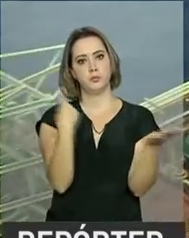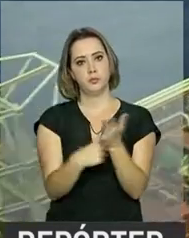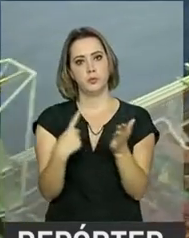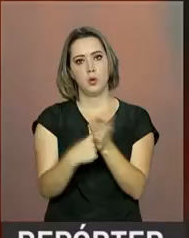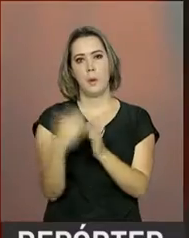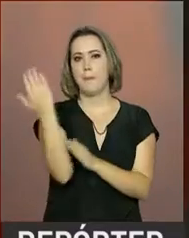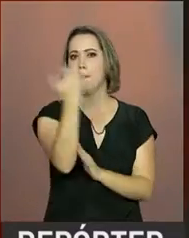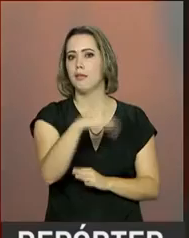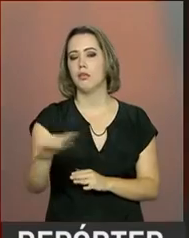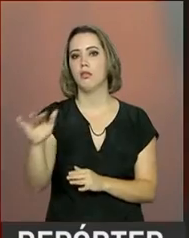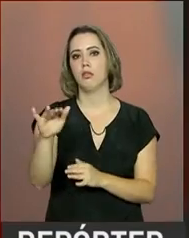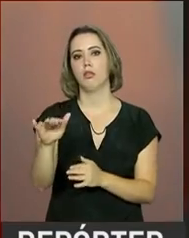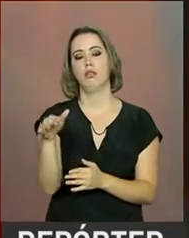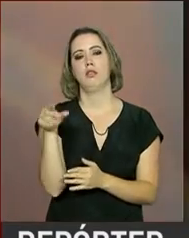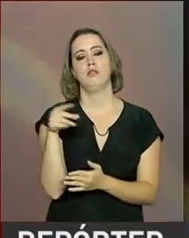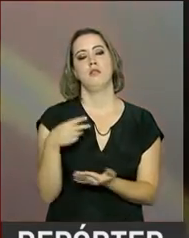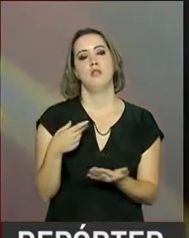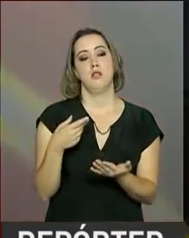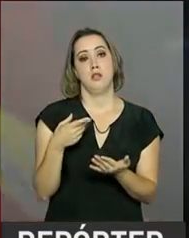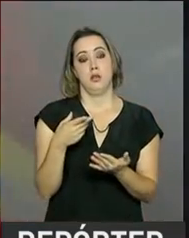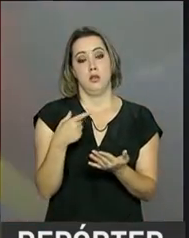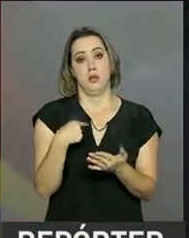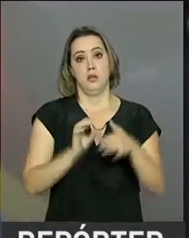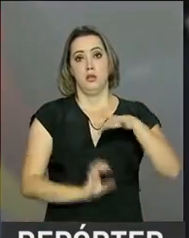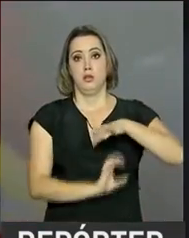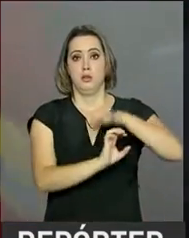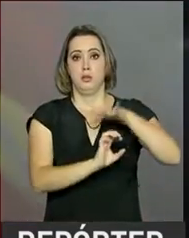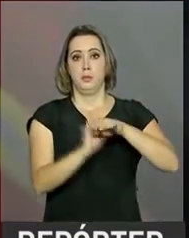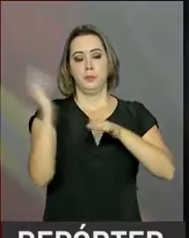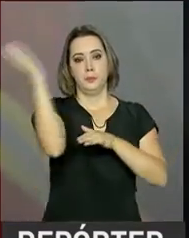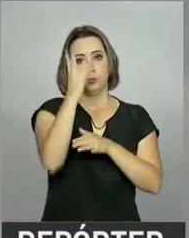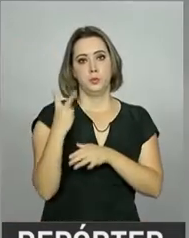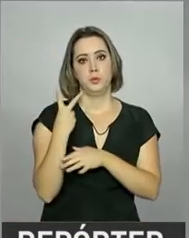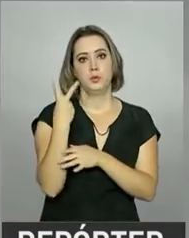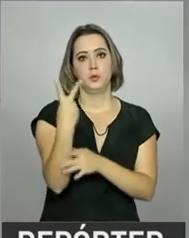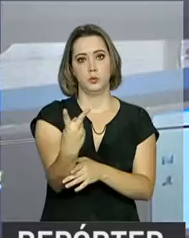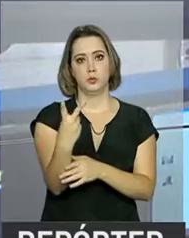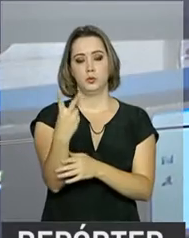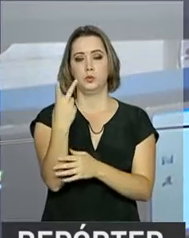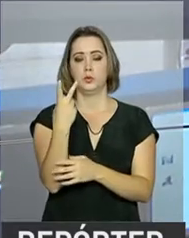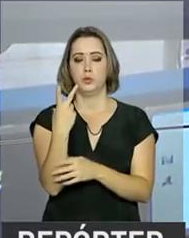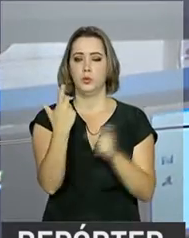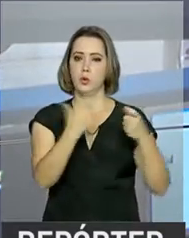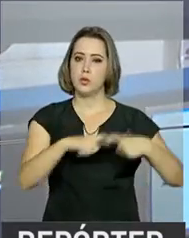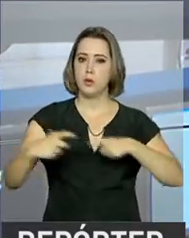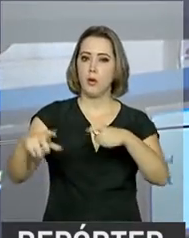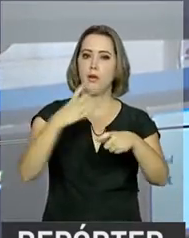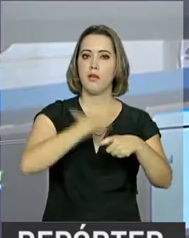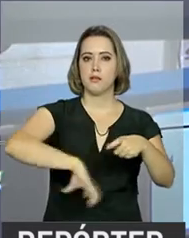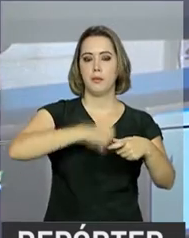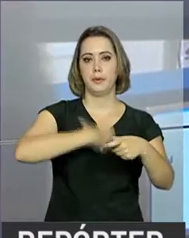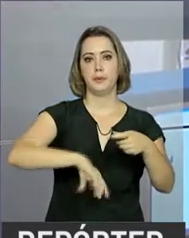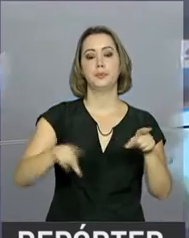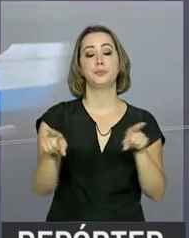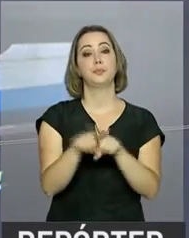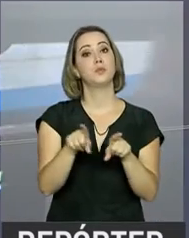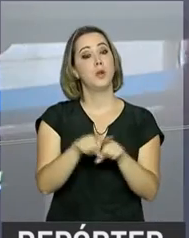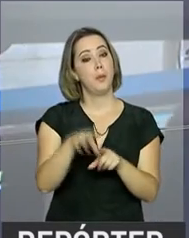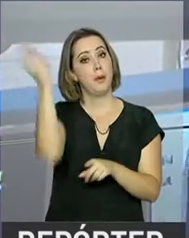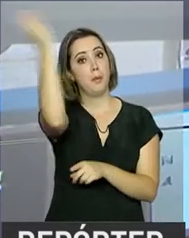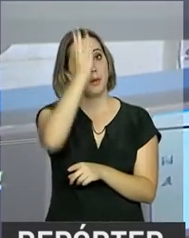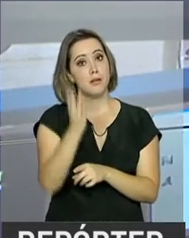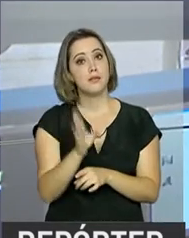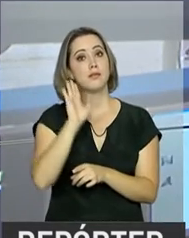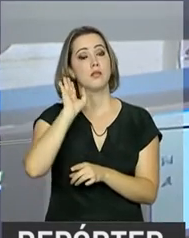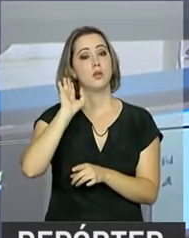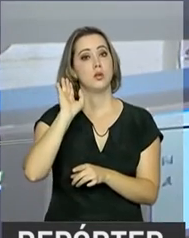participação brasileira em duas usinas térmicas localizadas na bahia além do brasil a petrobrás ea total já